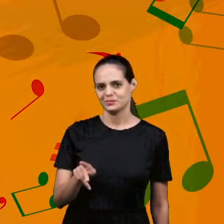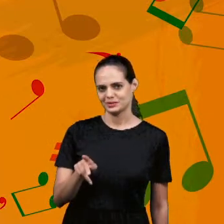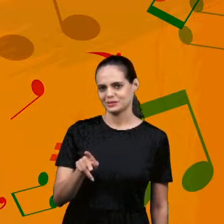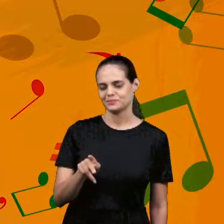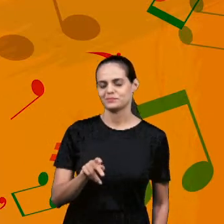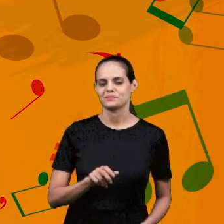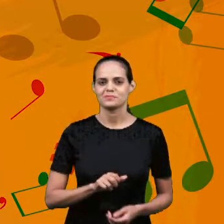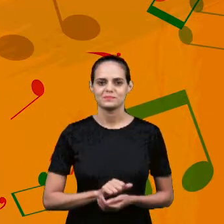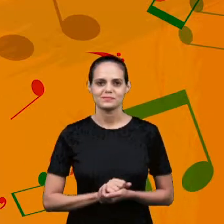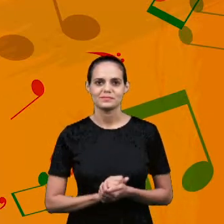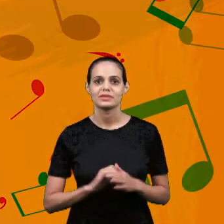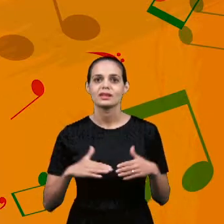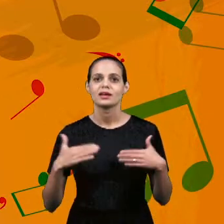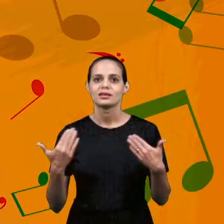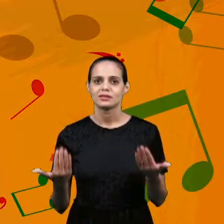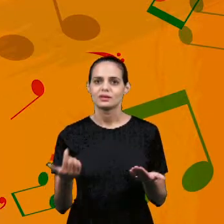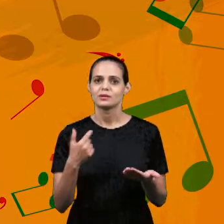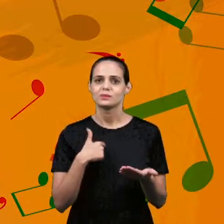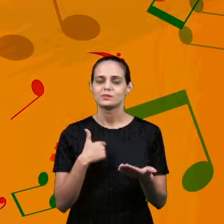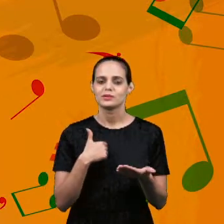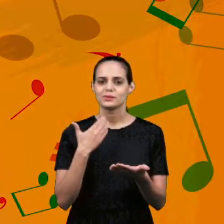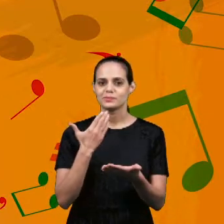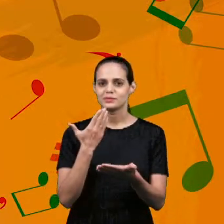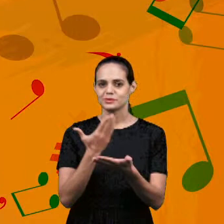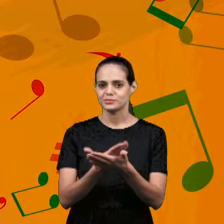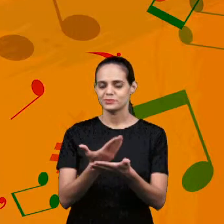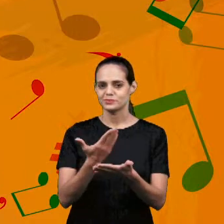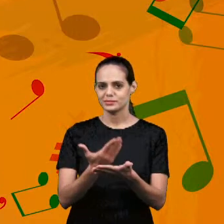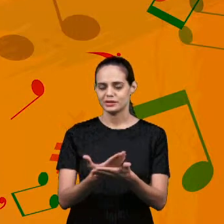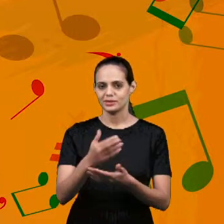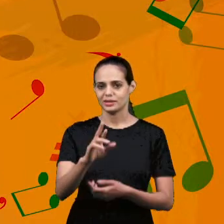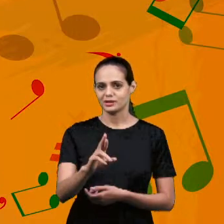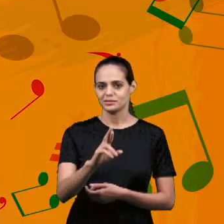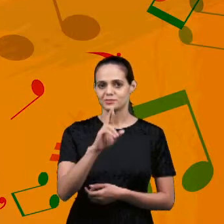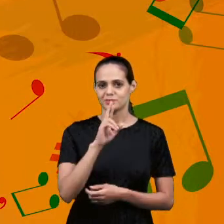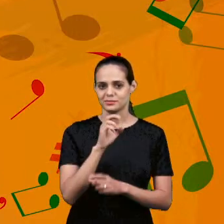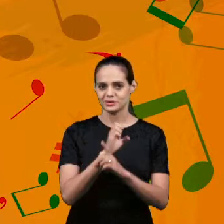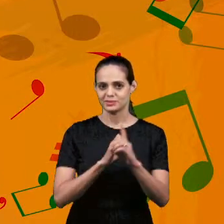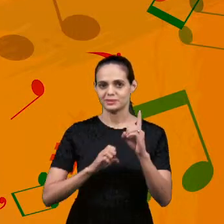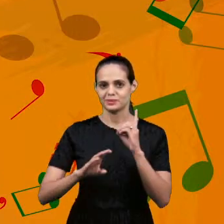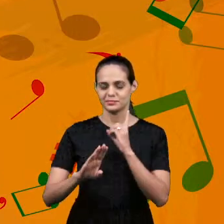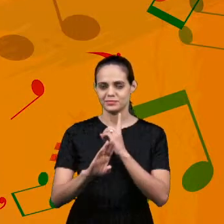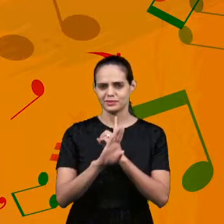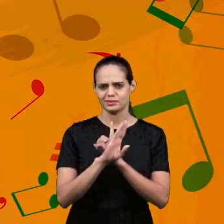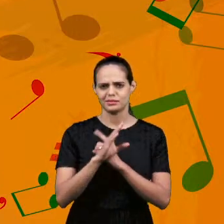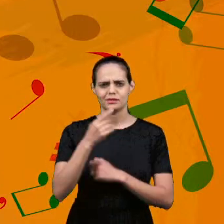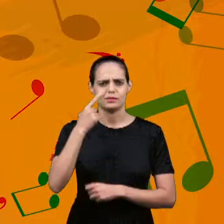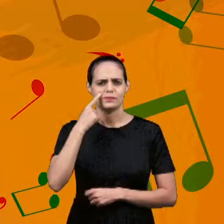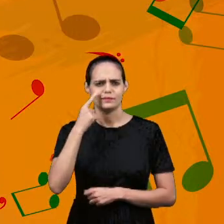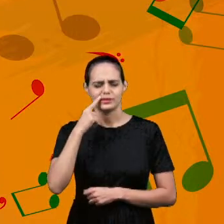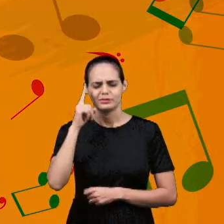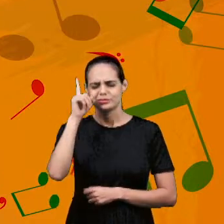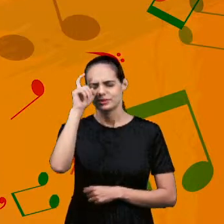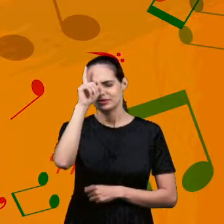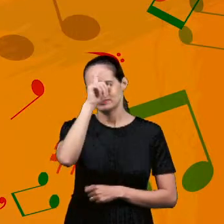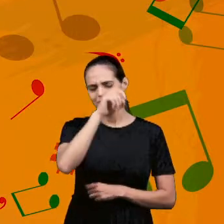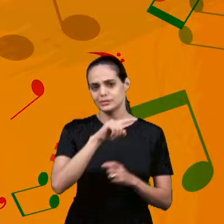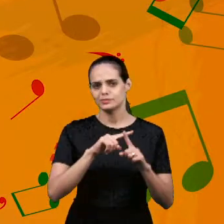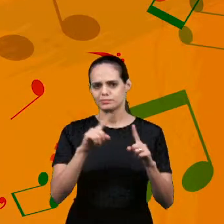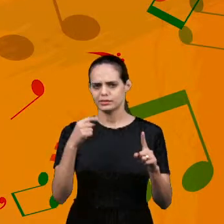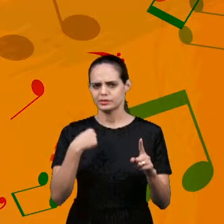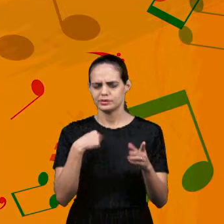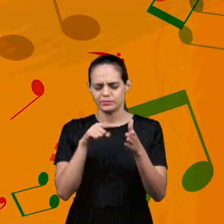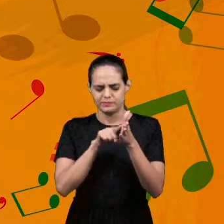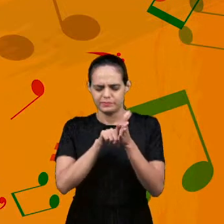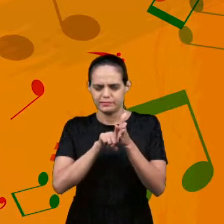quando eu estudei a resposta da BD, eu vi que era muito difícil, só que eu pesquisei. O que